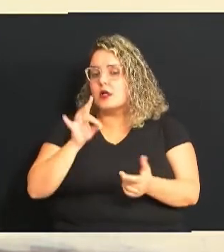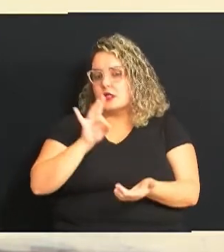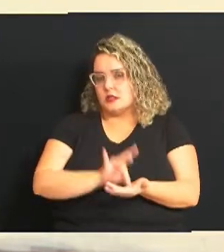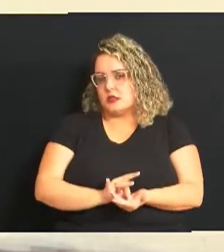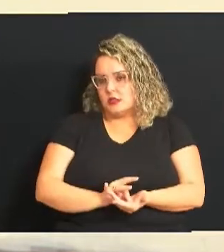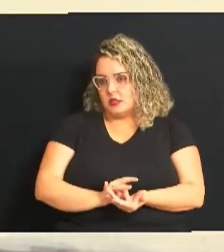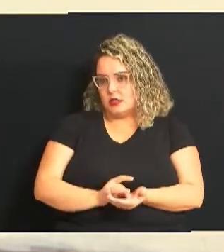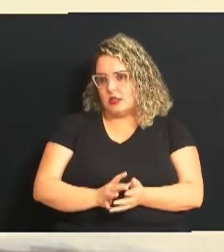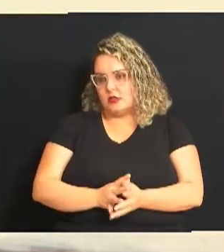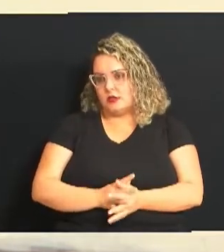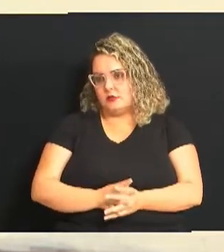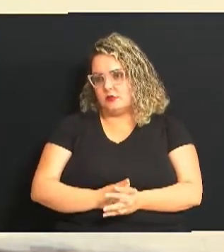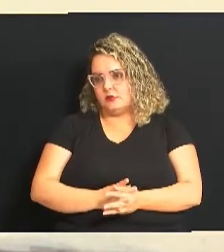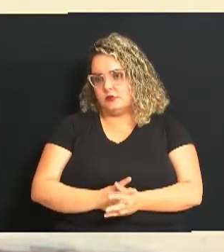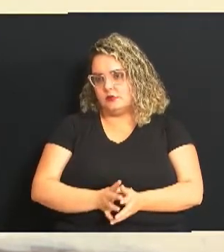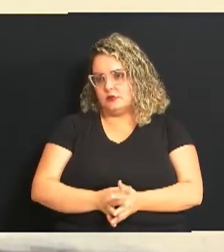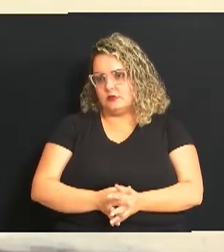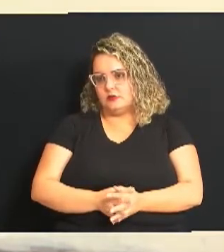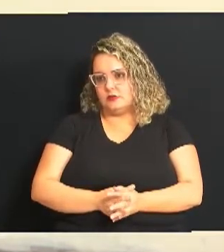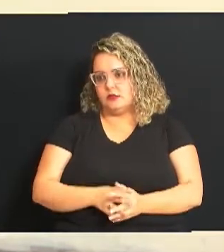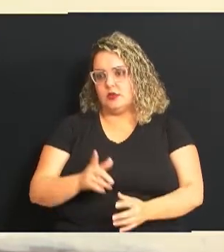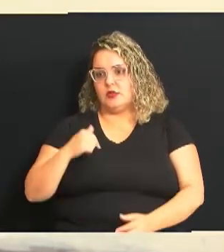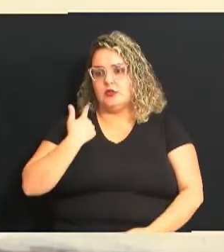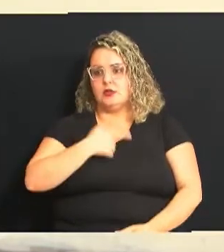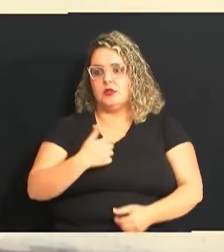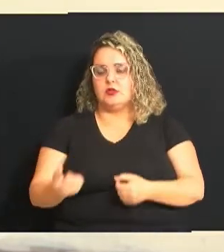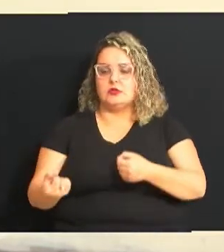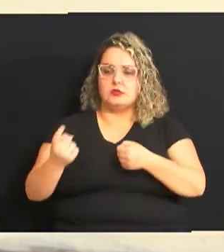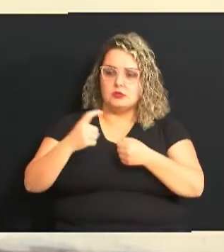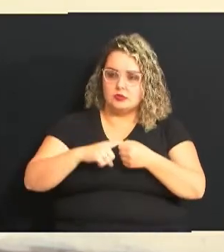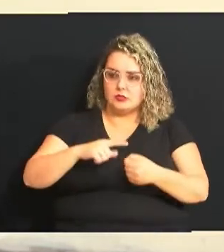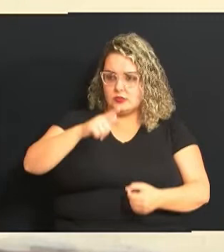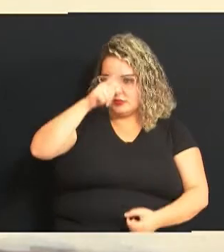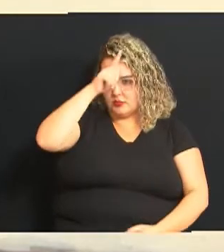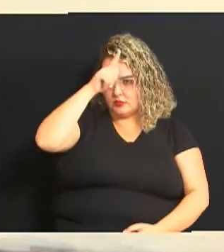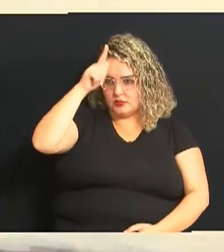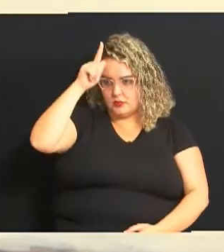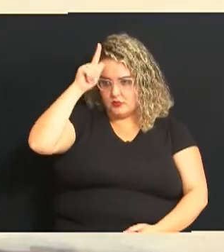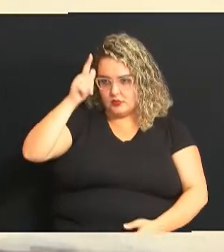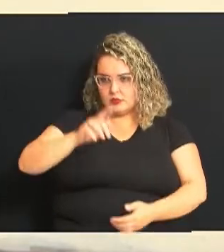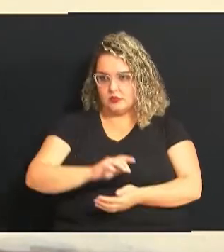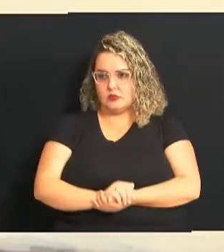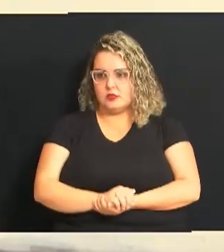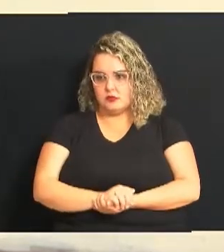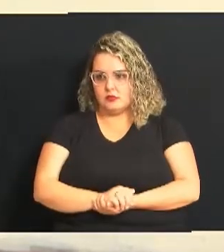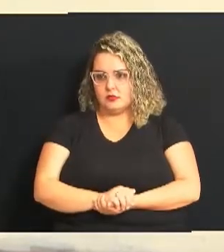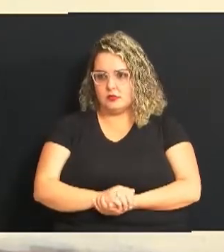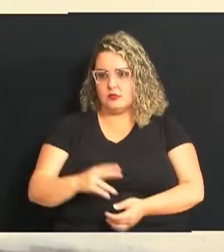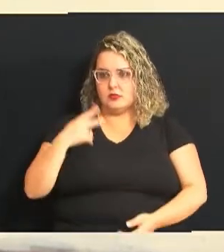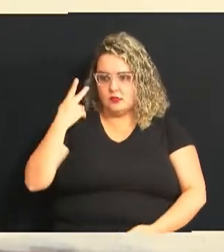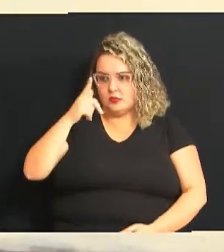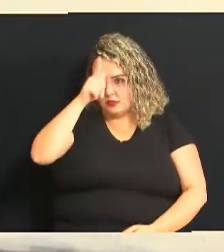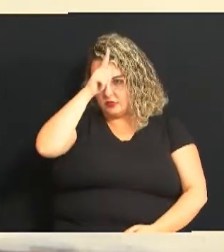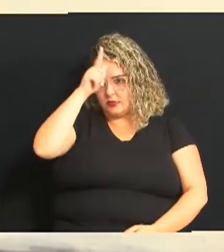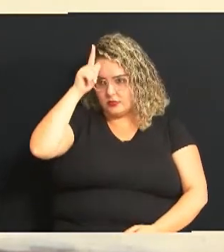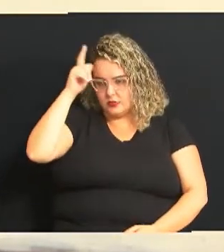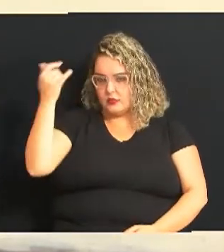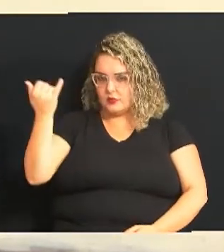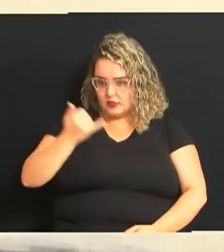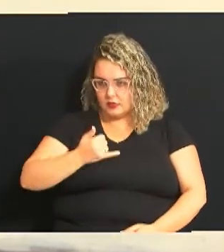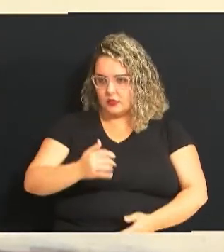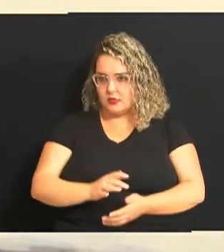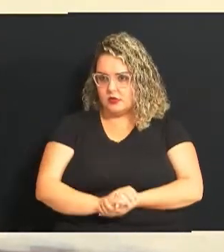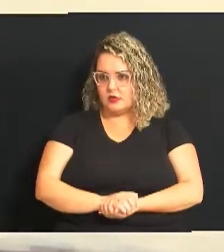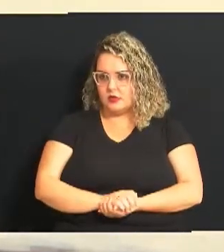realidade? Nós voltamos até o que o Peta o que o vereador Peta falou